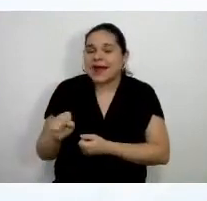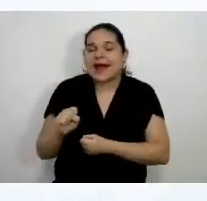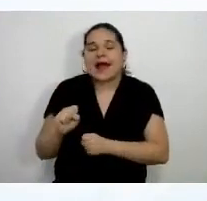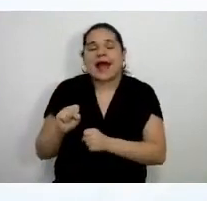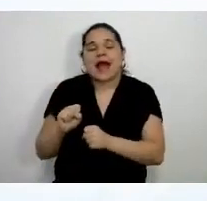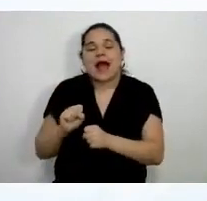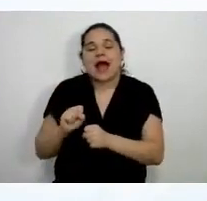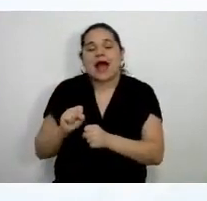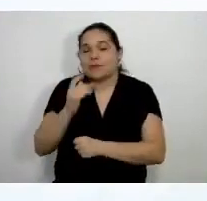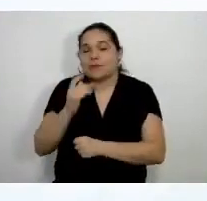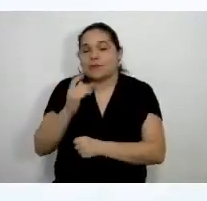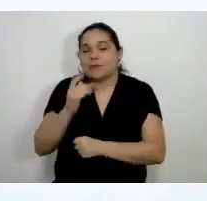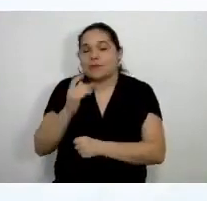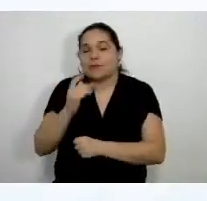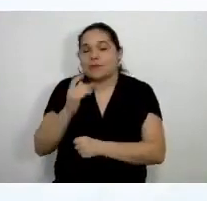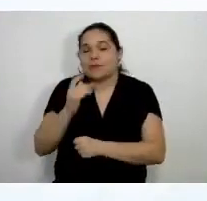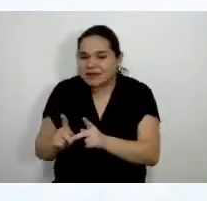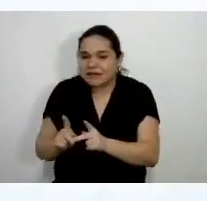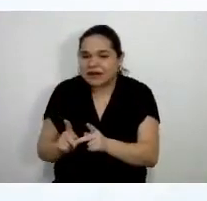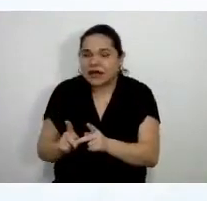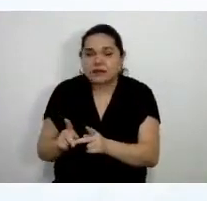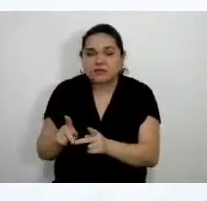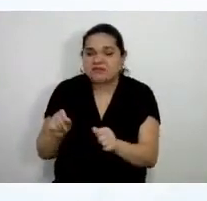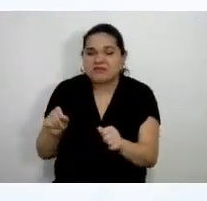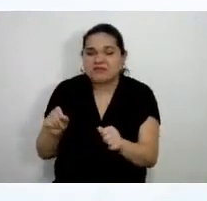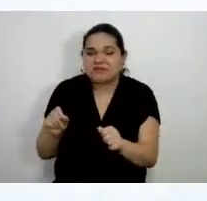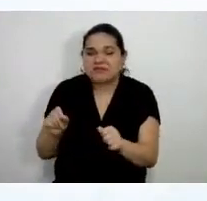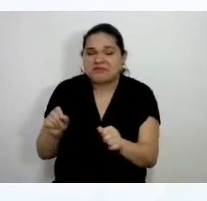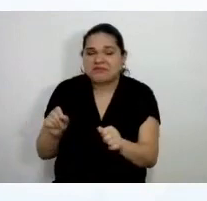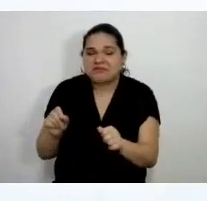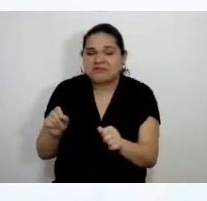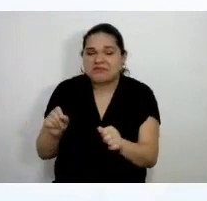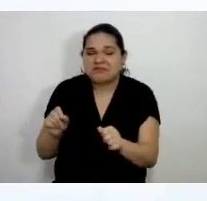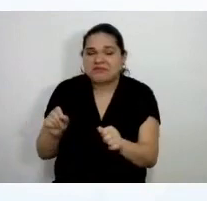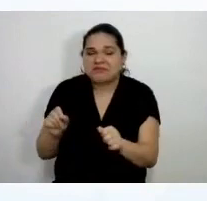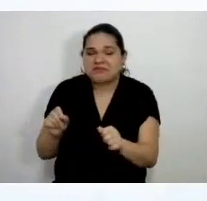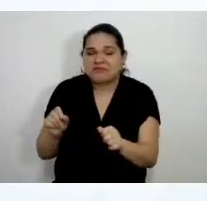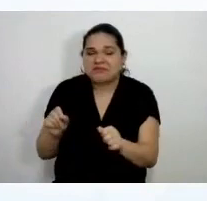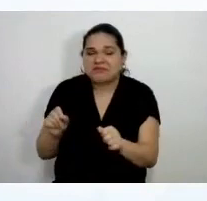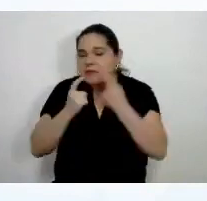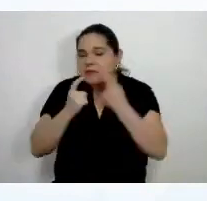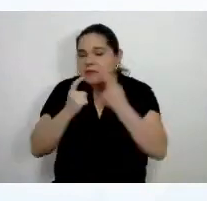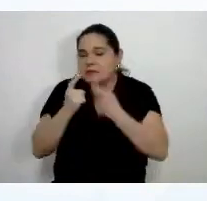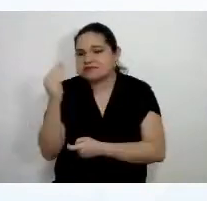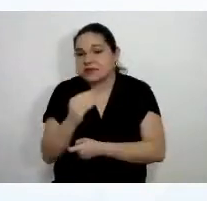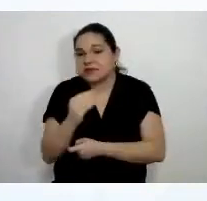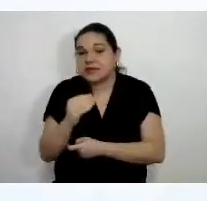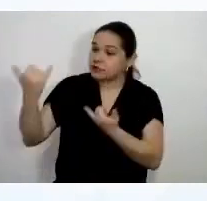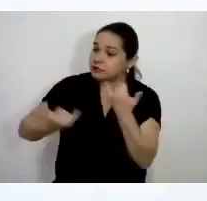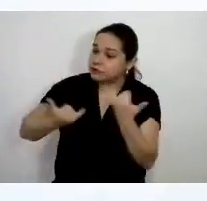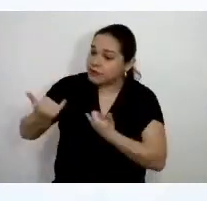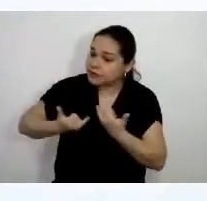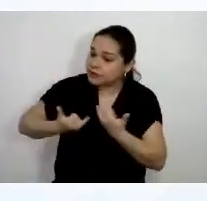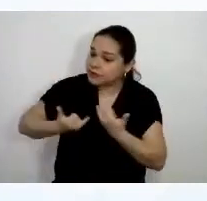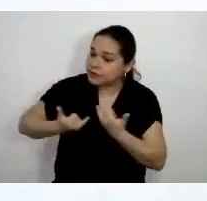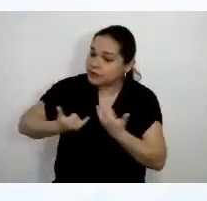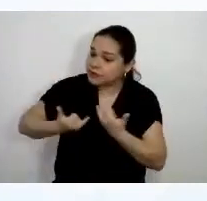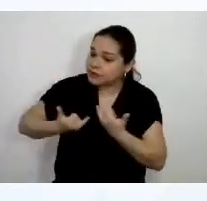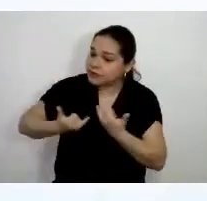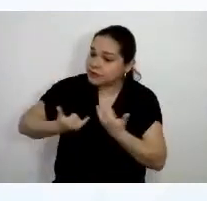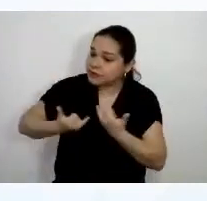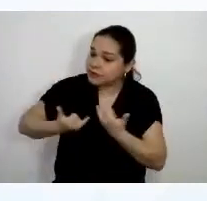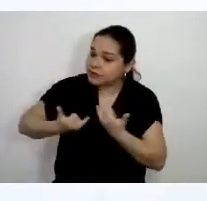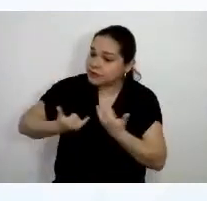ela entende do mecanismo do vírus, do mecanismo de transmissão da doença, melhor ela se